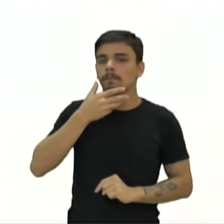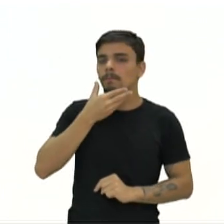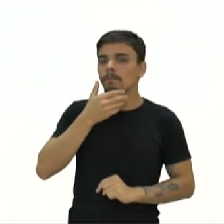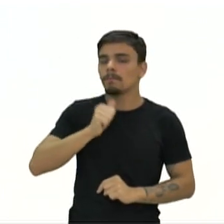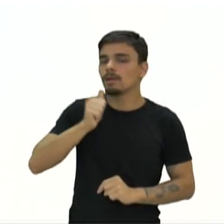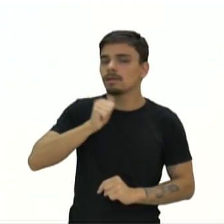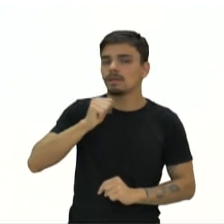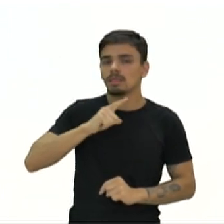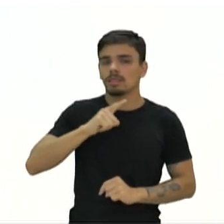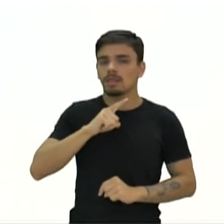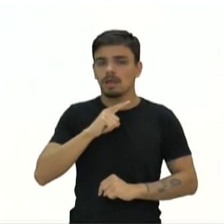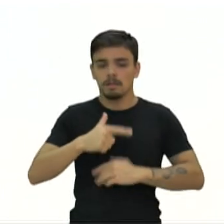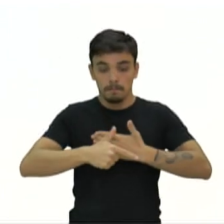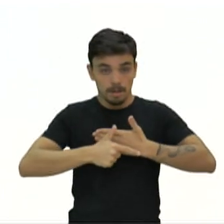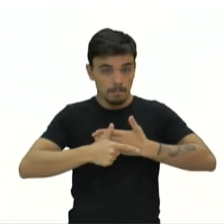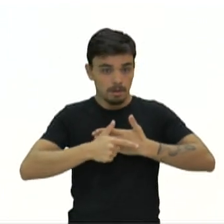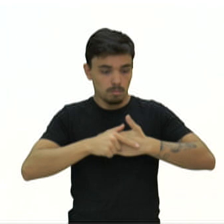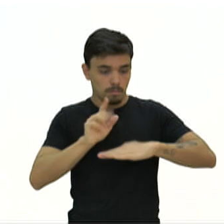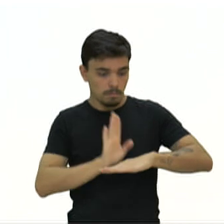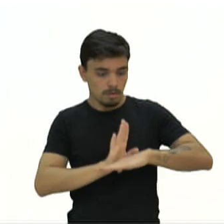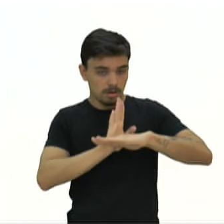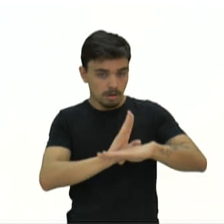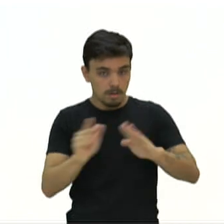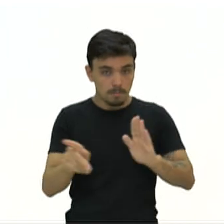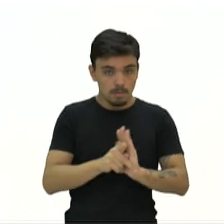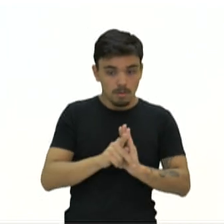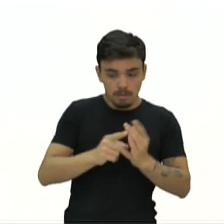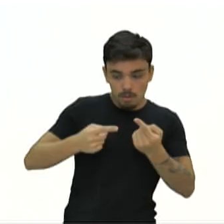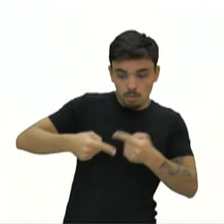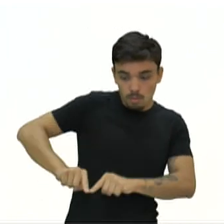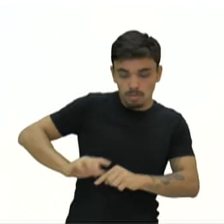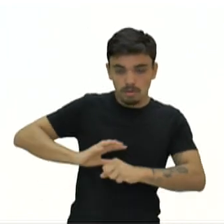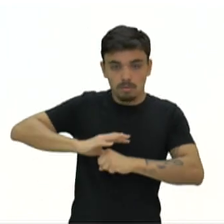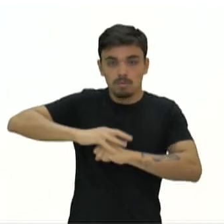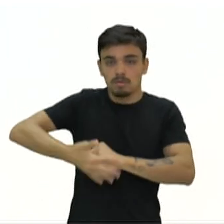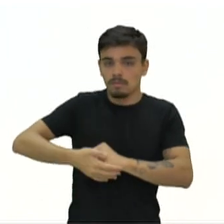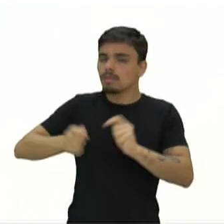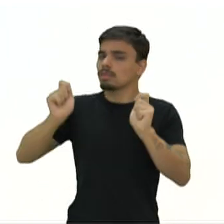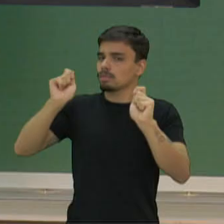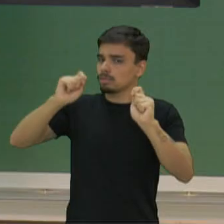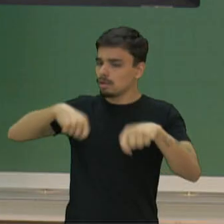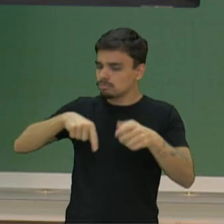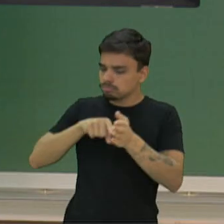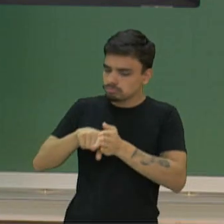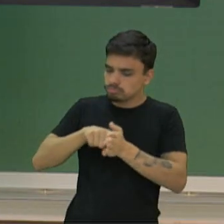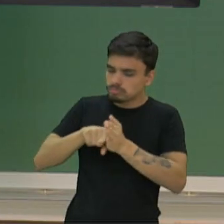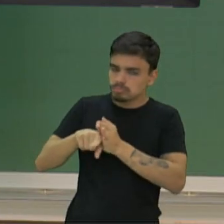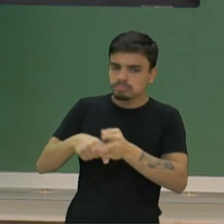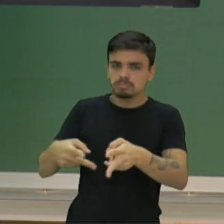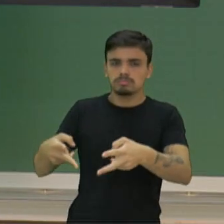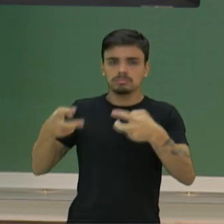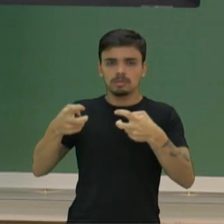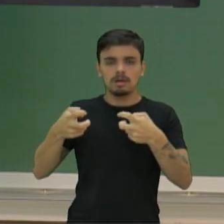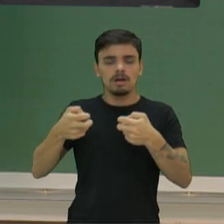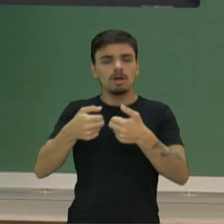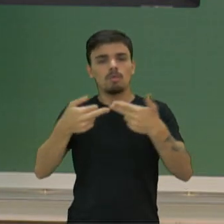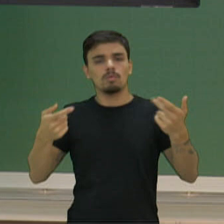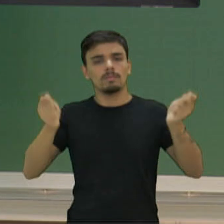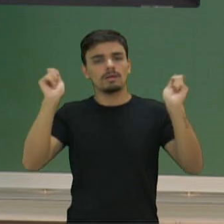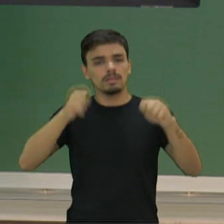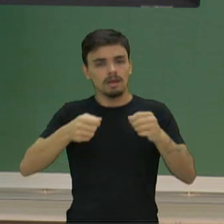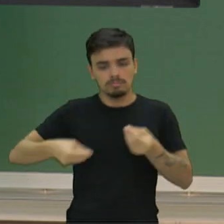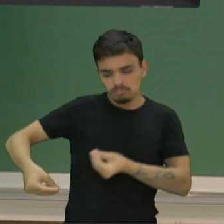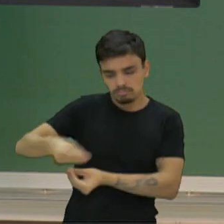ter papel protetor contra o novo coronavírus. Quer dizer, existem indícios de que algo possa